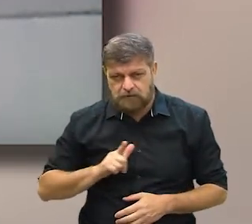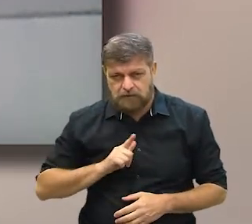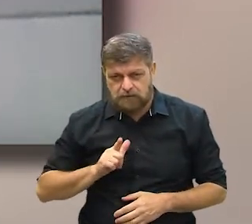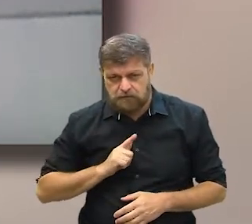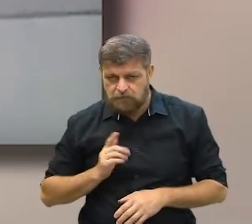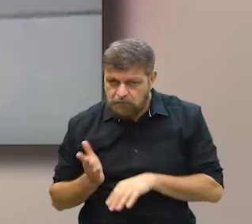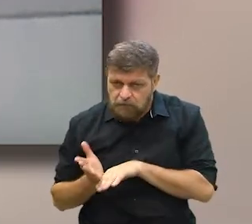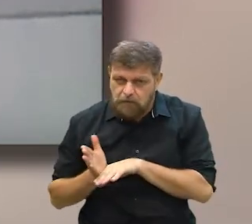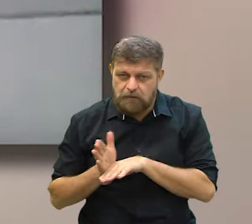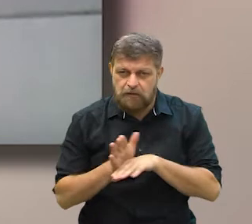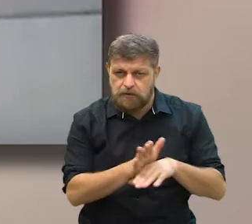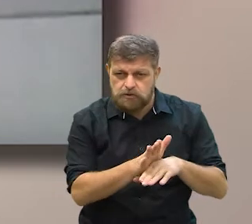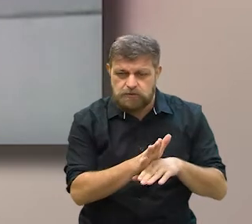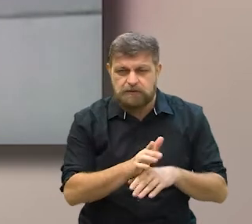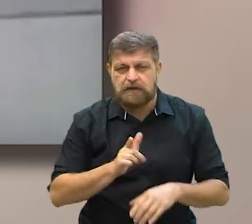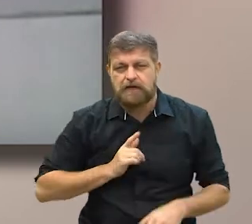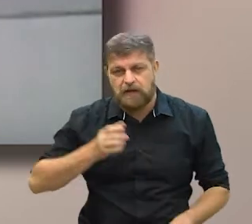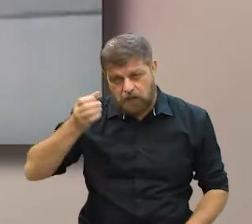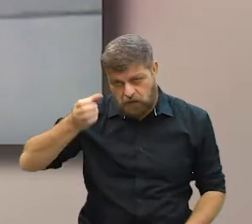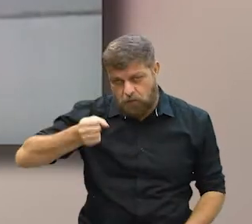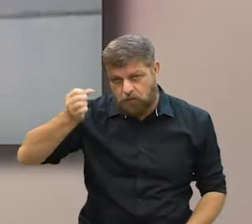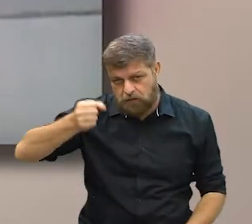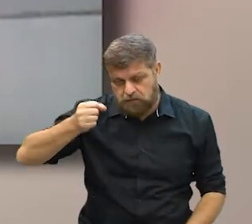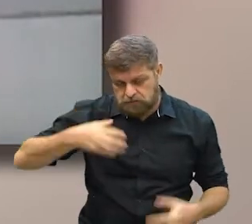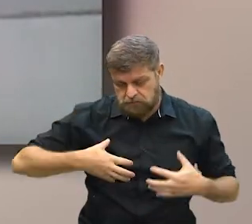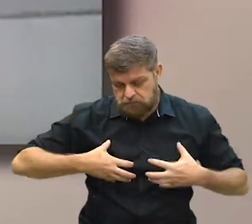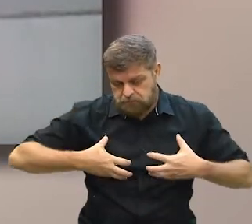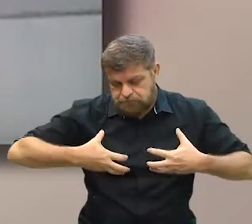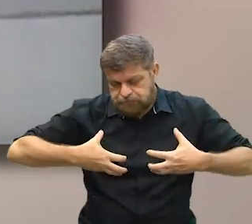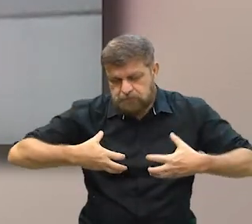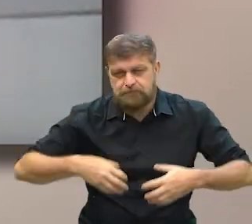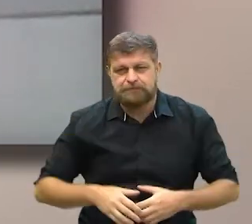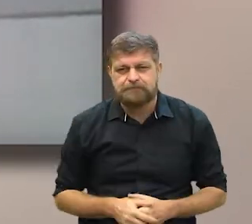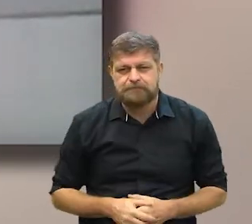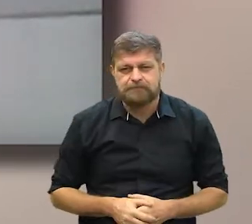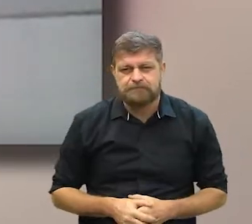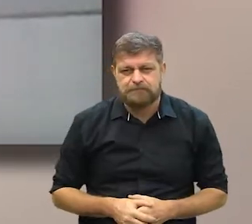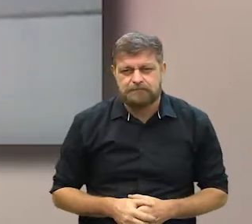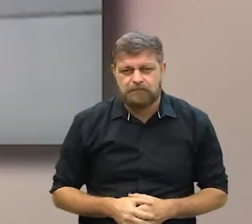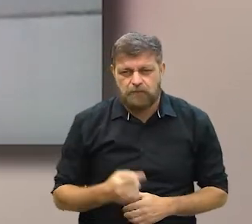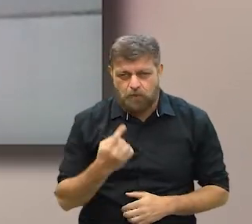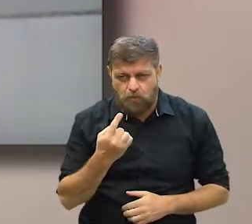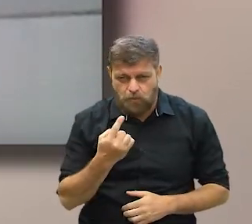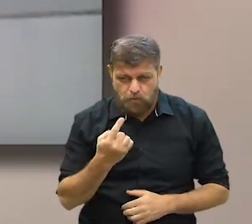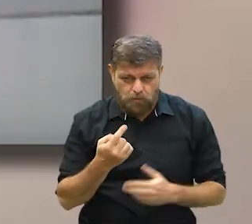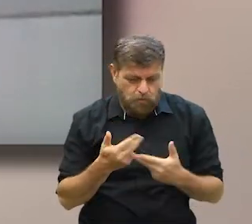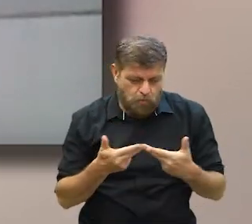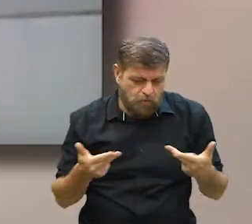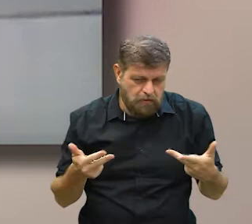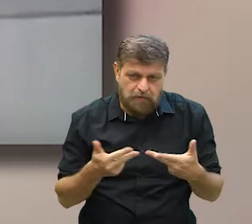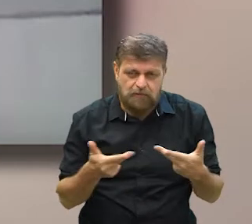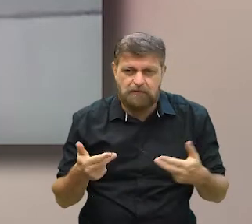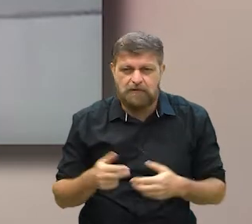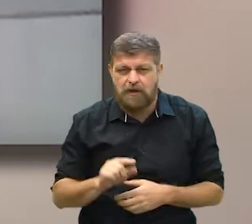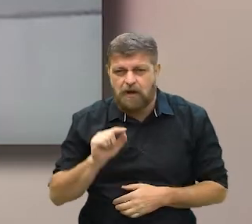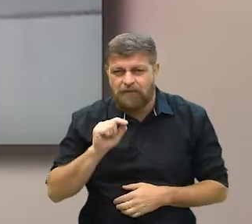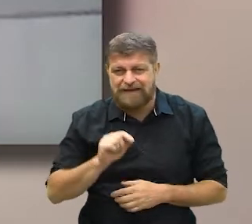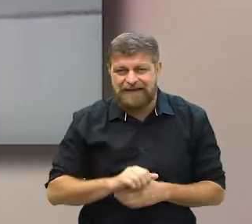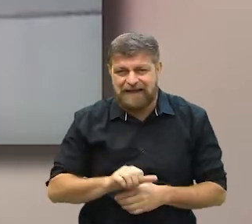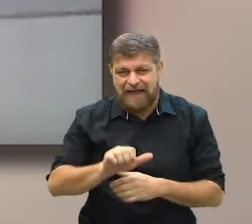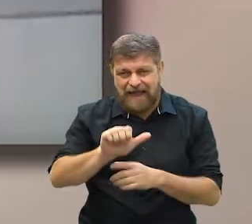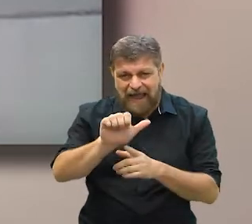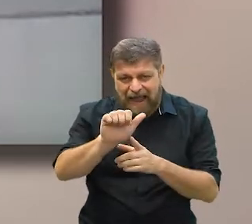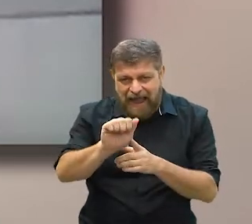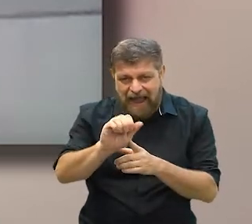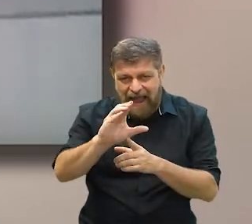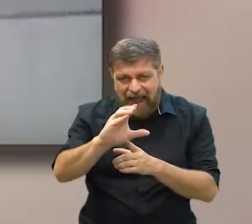né, partes dele pelo leite, né? E um muito comum são os